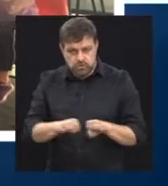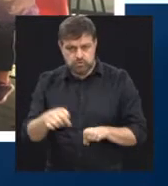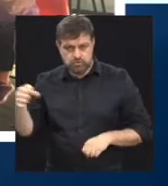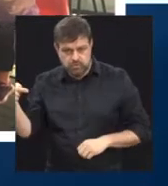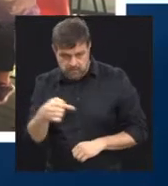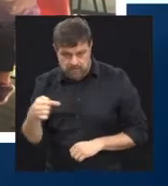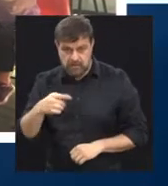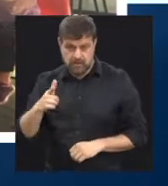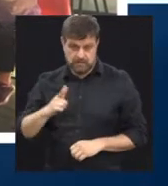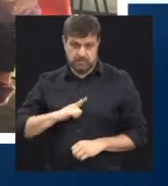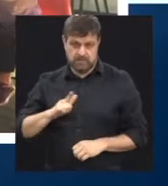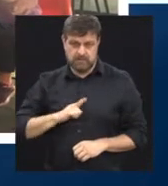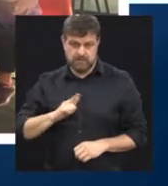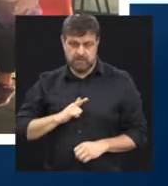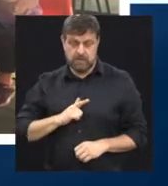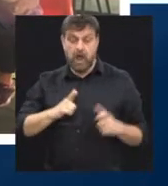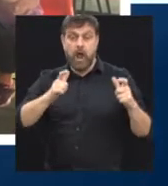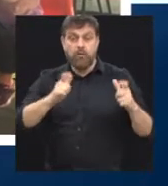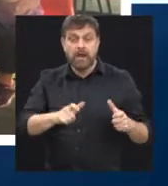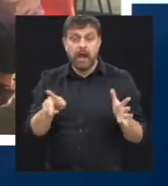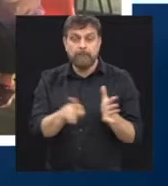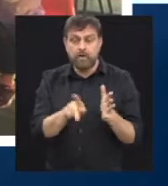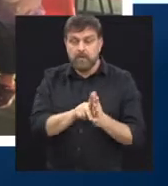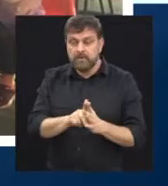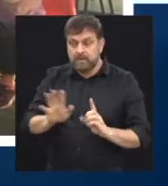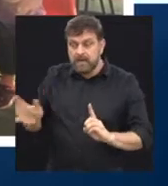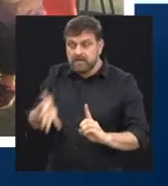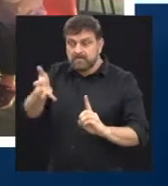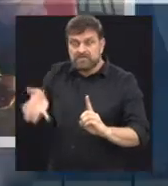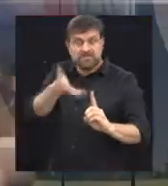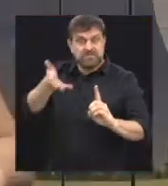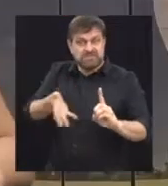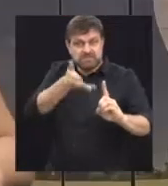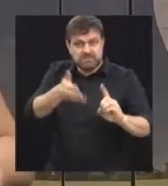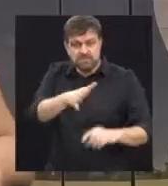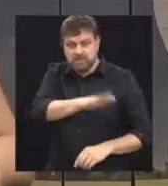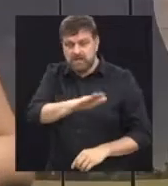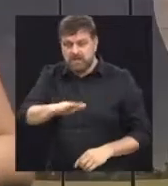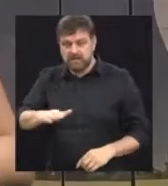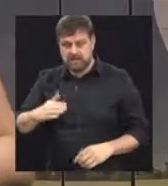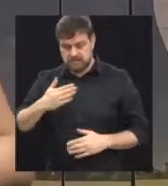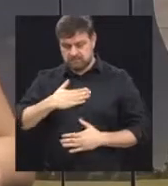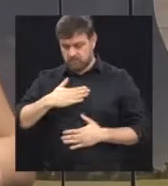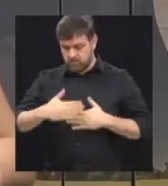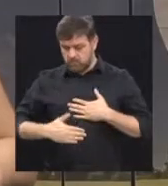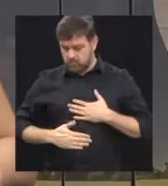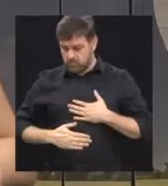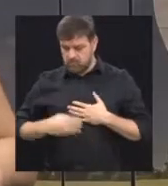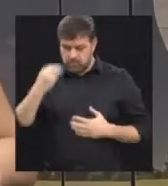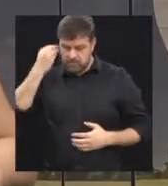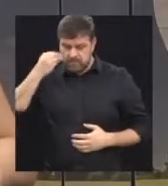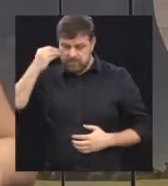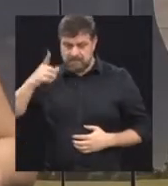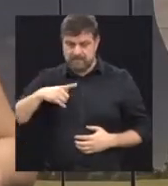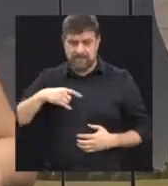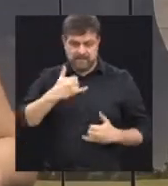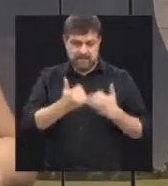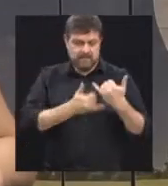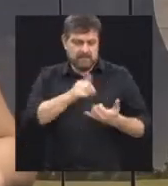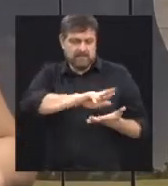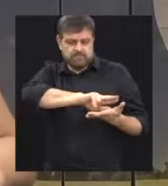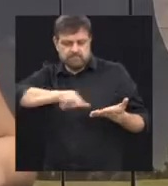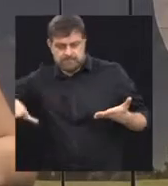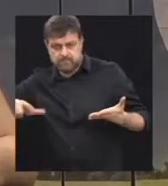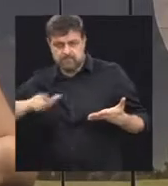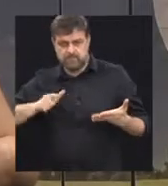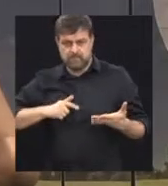infraestrutura são locais que assim, estimulam mesmo a criança a se desenvolver. Então, nós temos brinquedos